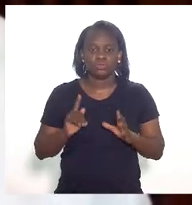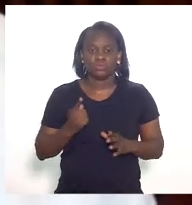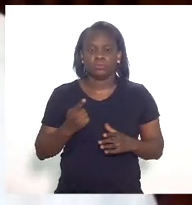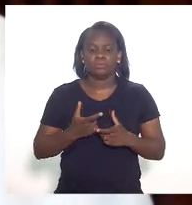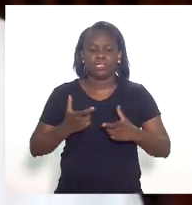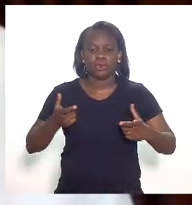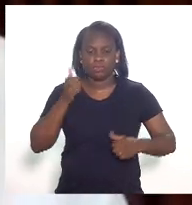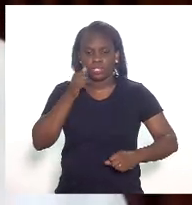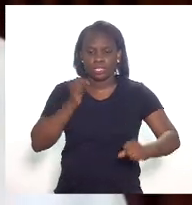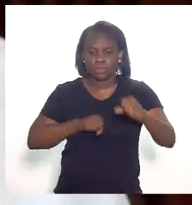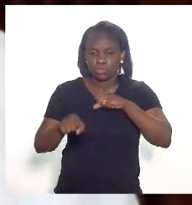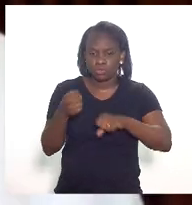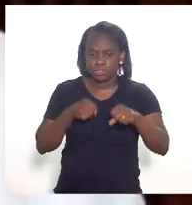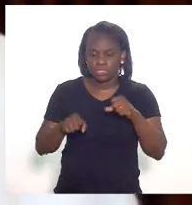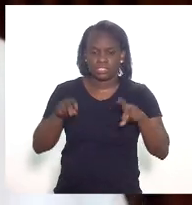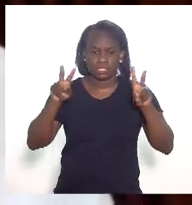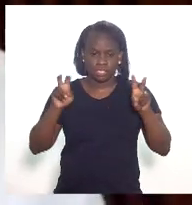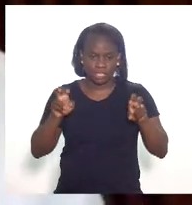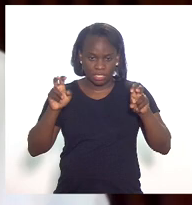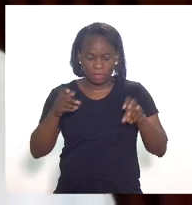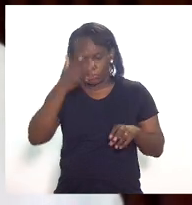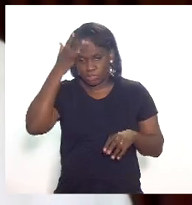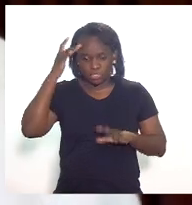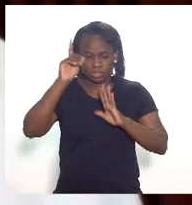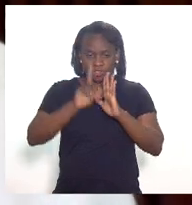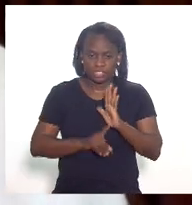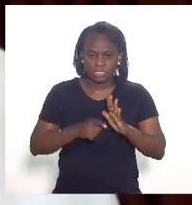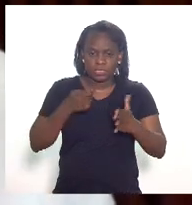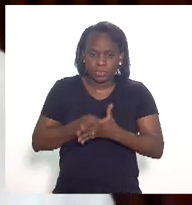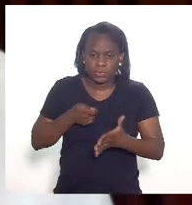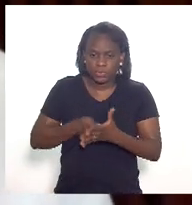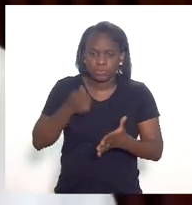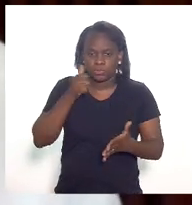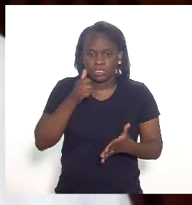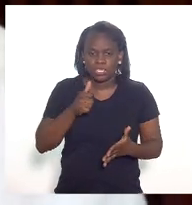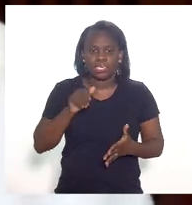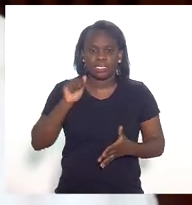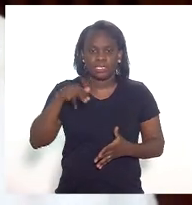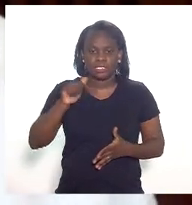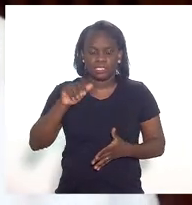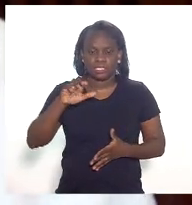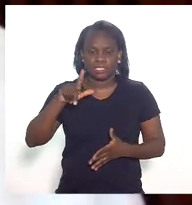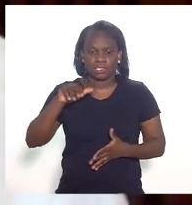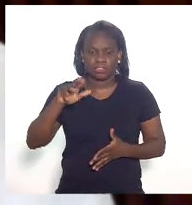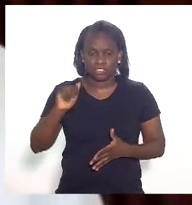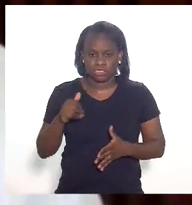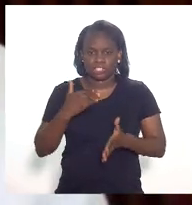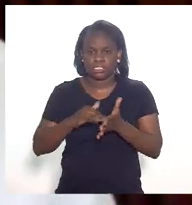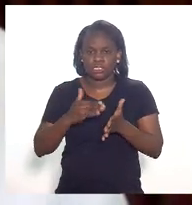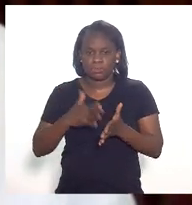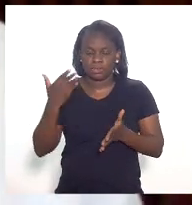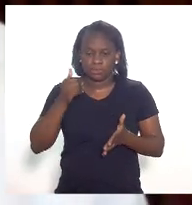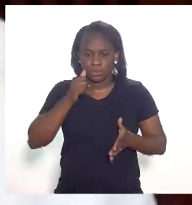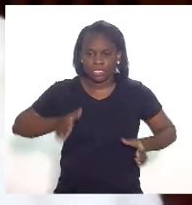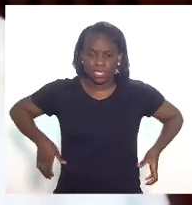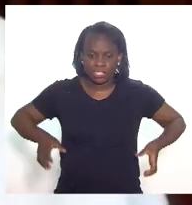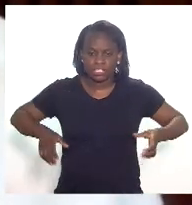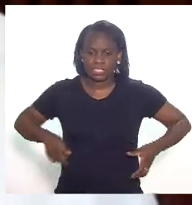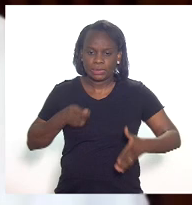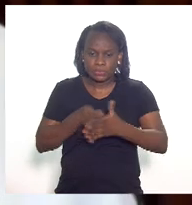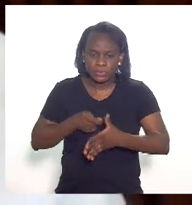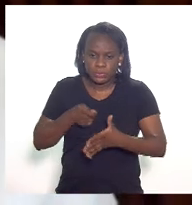maiores lutadoras do tema da pessoa com deficiência do Estado do Rio de Janeiro. Ana Cláudia foi subsecretária, uma cadeirante,